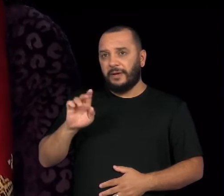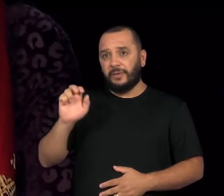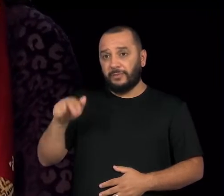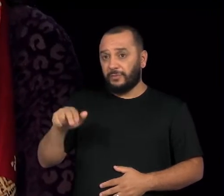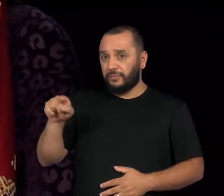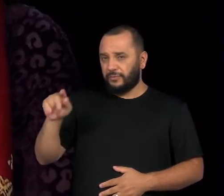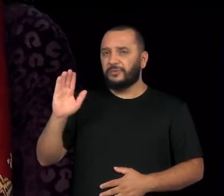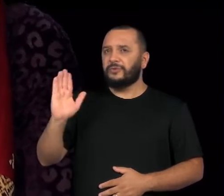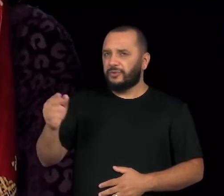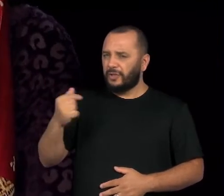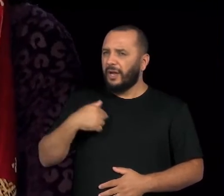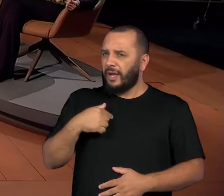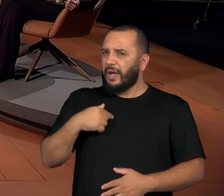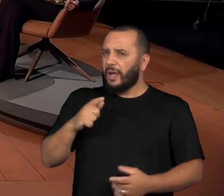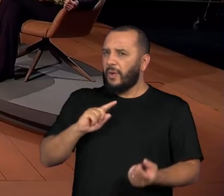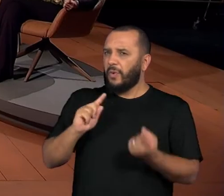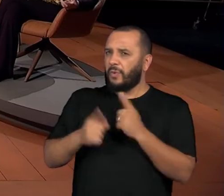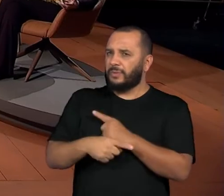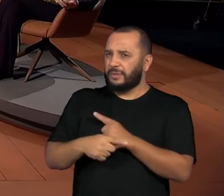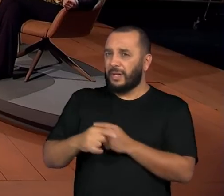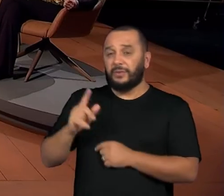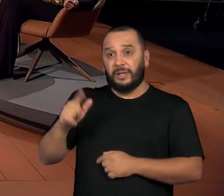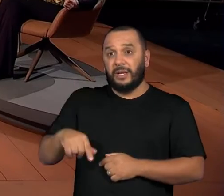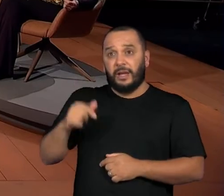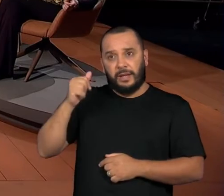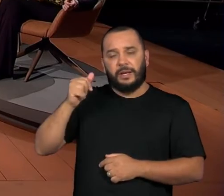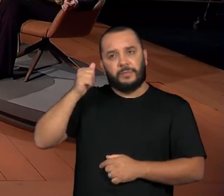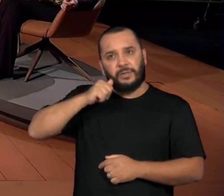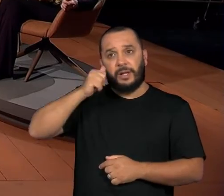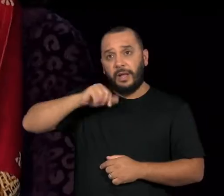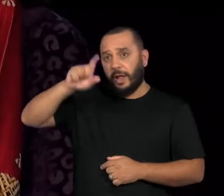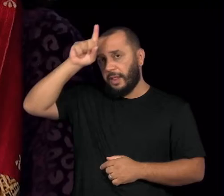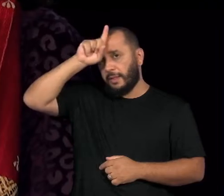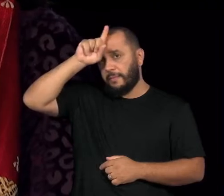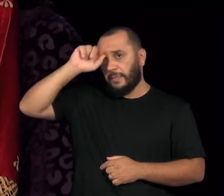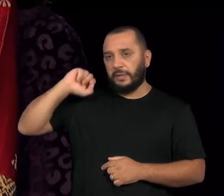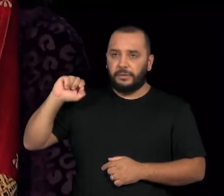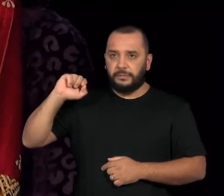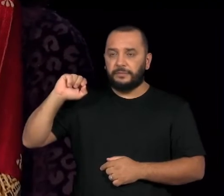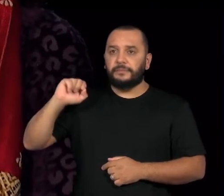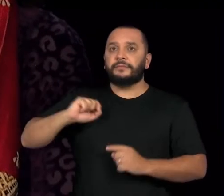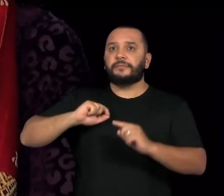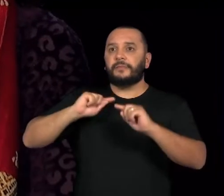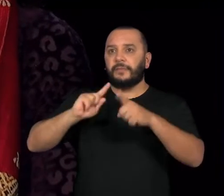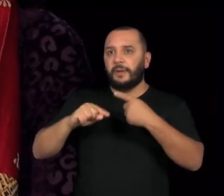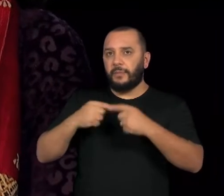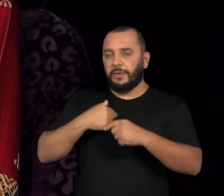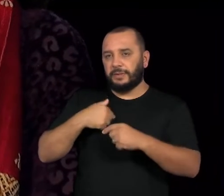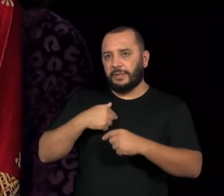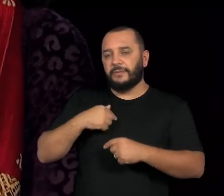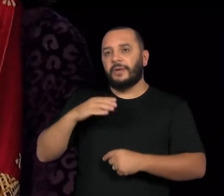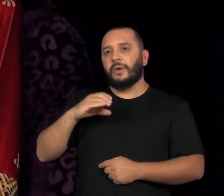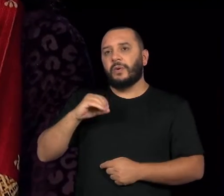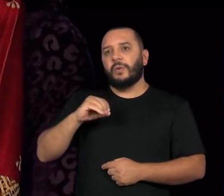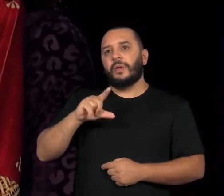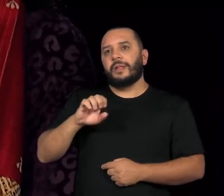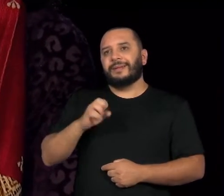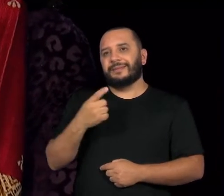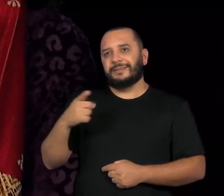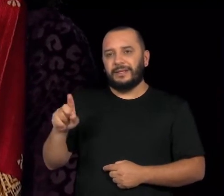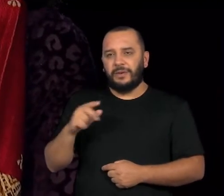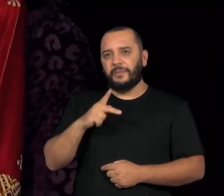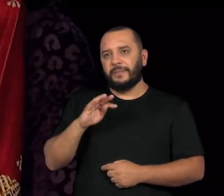contenção, exatamente o oposto, uma alemã mesmo, né? Tudo contido. E depois fizemos a coleção do Pinter. Isso